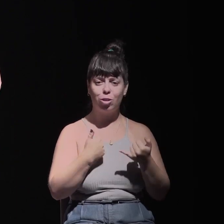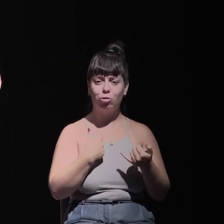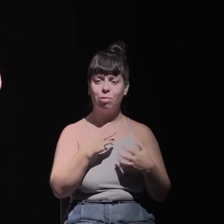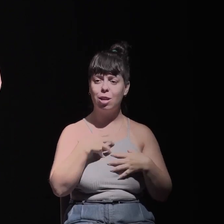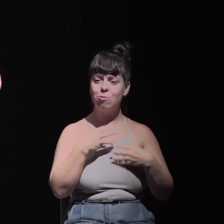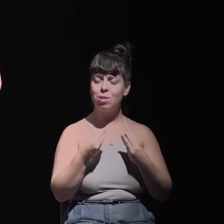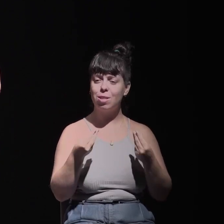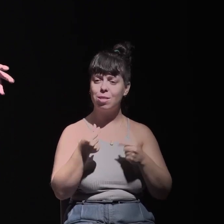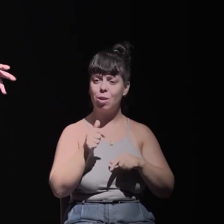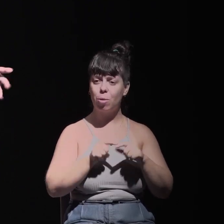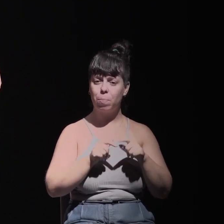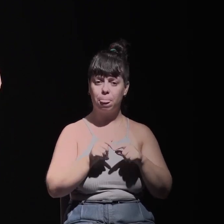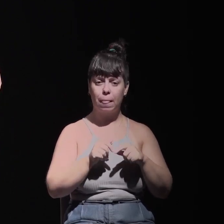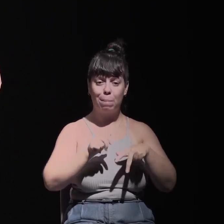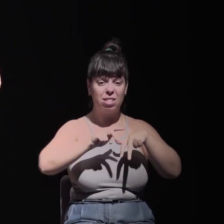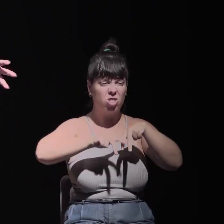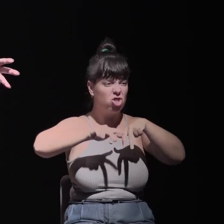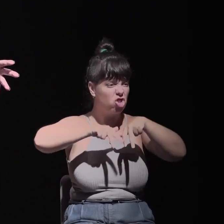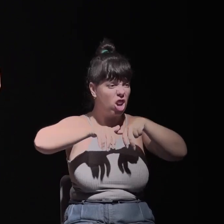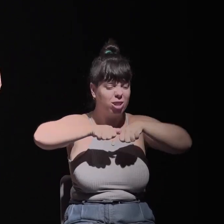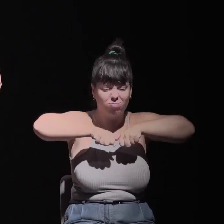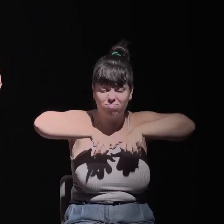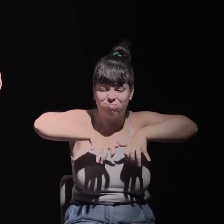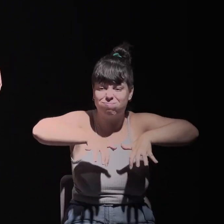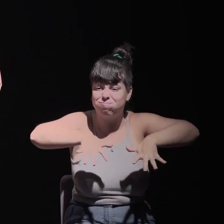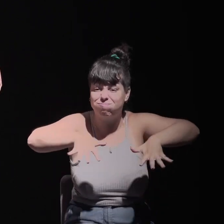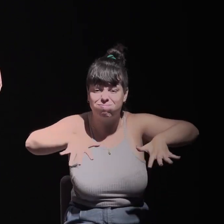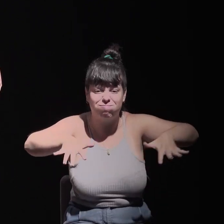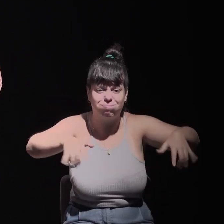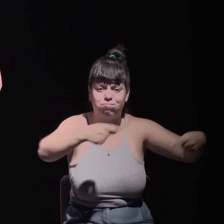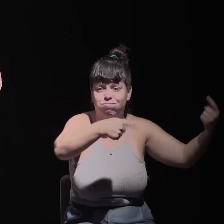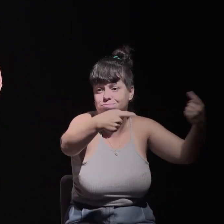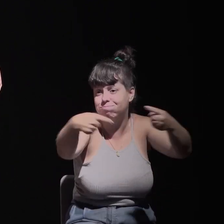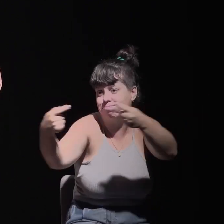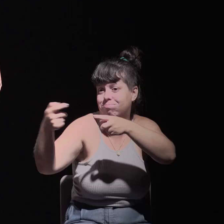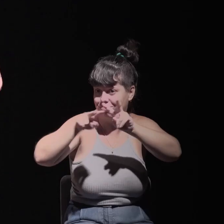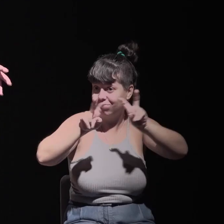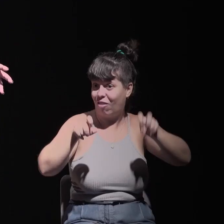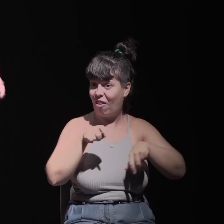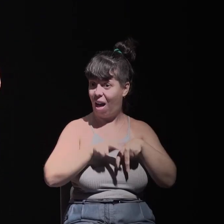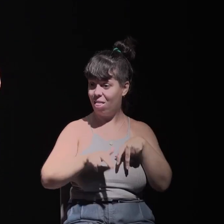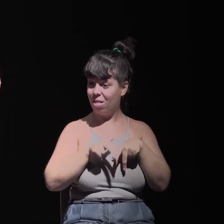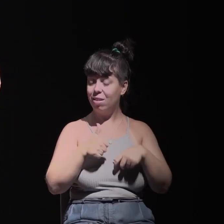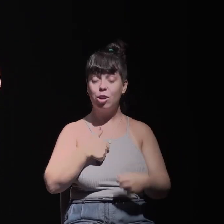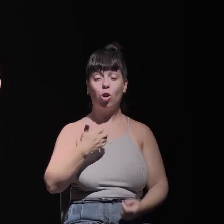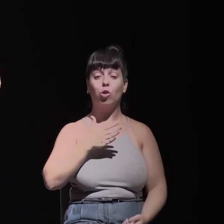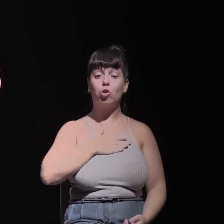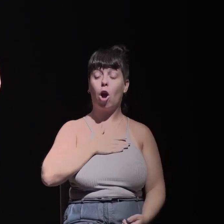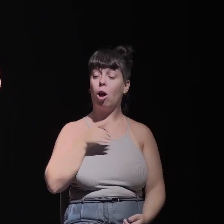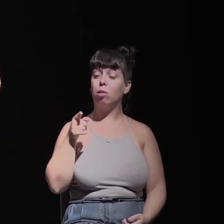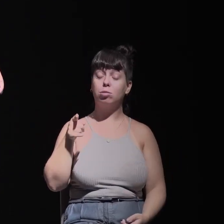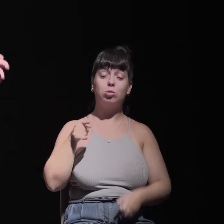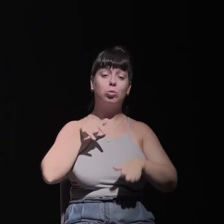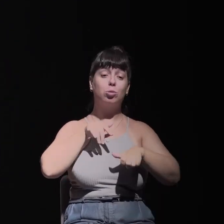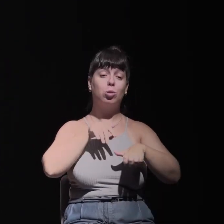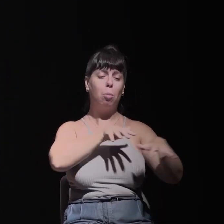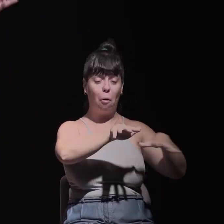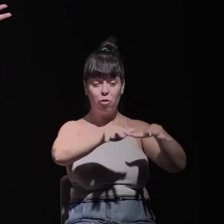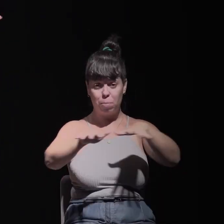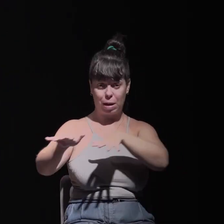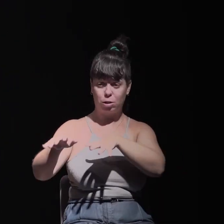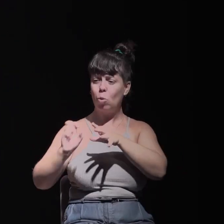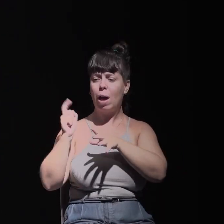material de que o gênero tomou os espaços, né? O debate sobre o gênero vem tomando os espaços. E eu gosto de ver nesse movimento, não